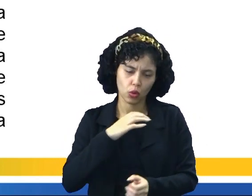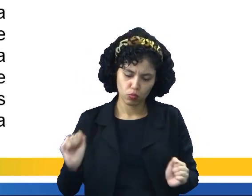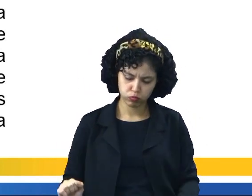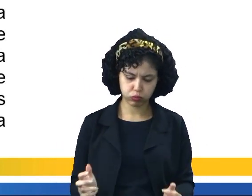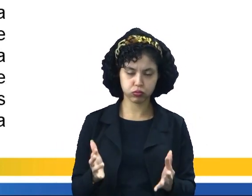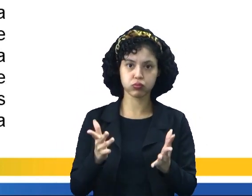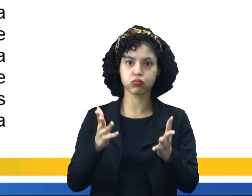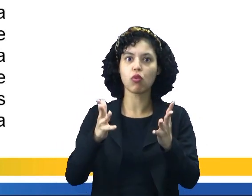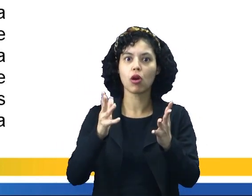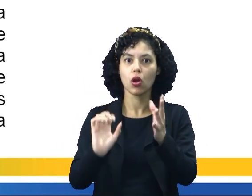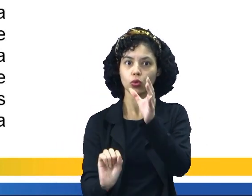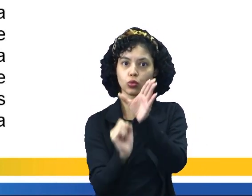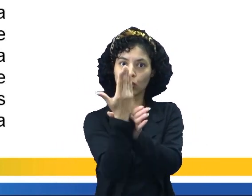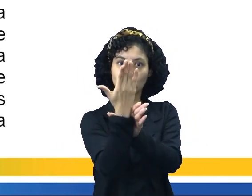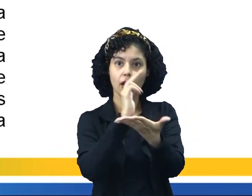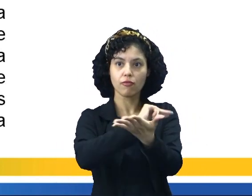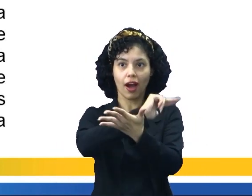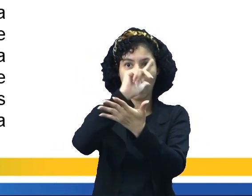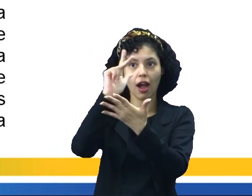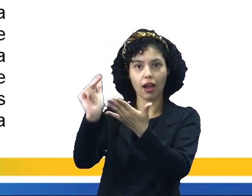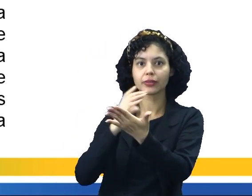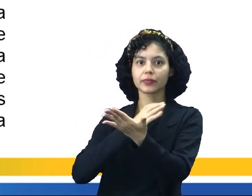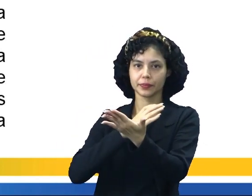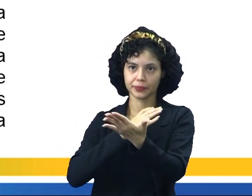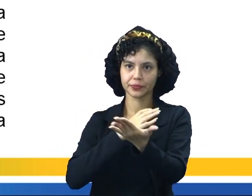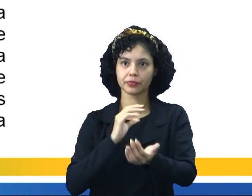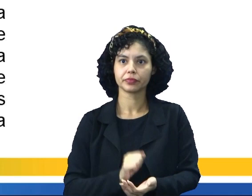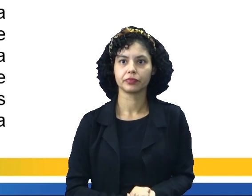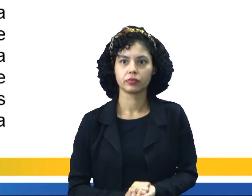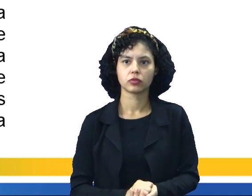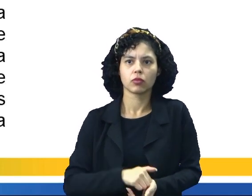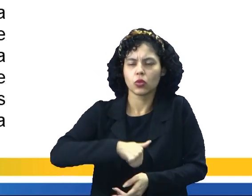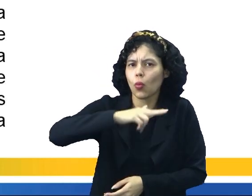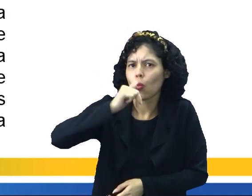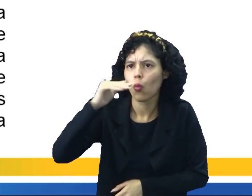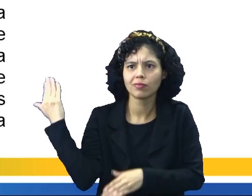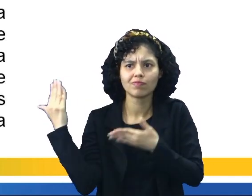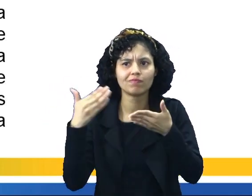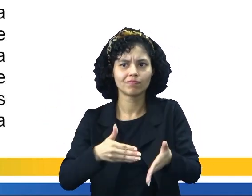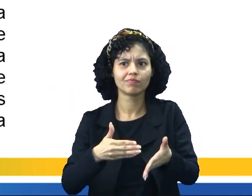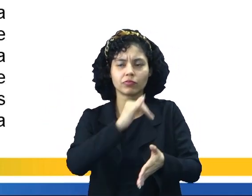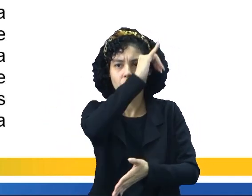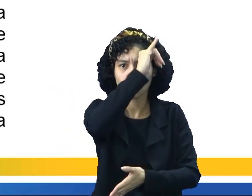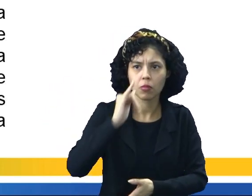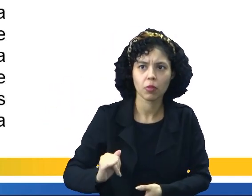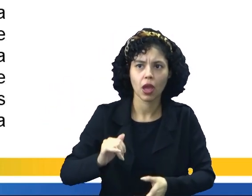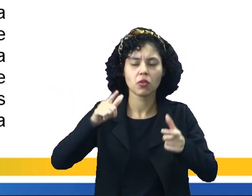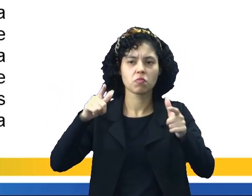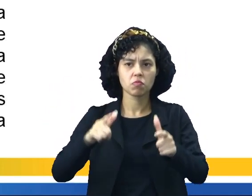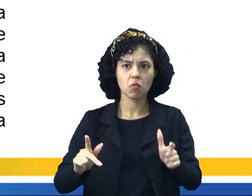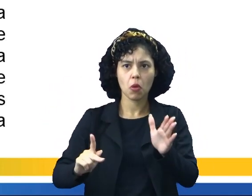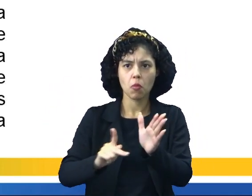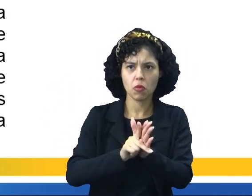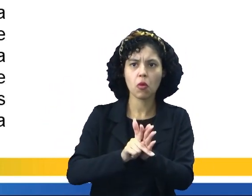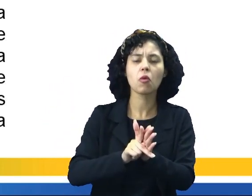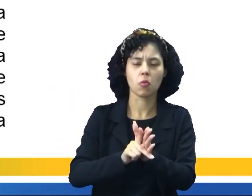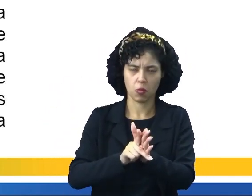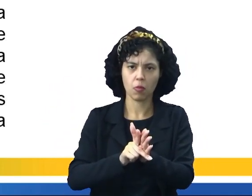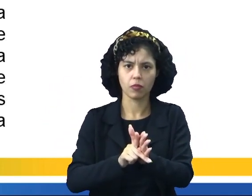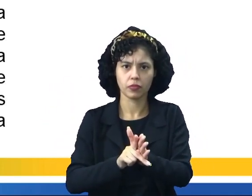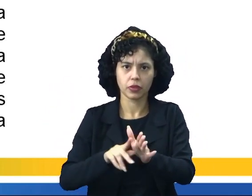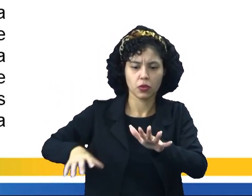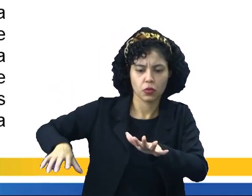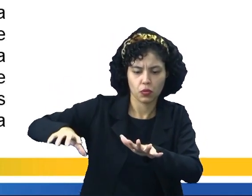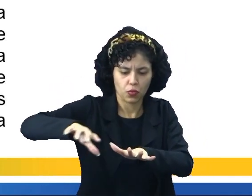que resultou no surgimento de diversas cidades. Os maias nunca chegaram a formar um império centralizado, com fronteiras